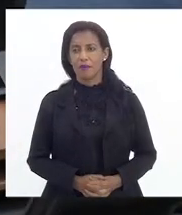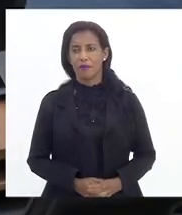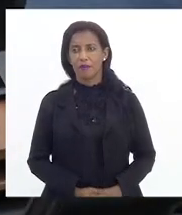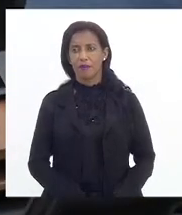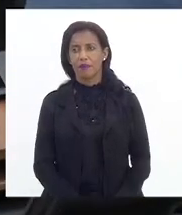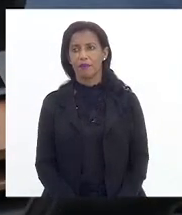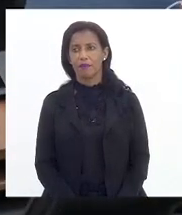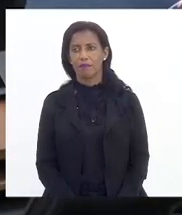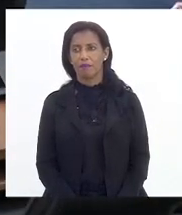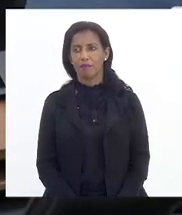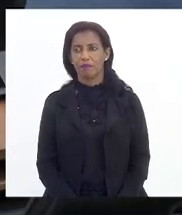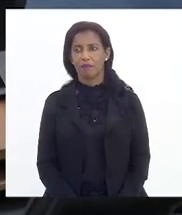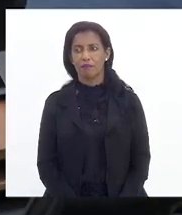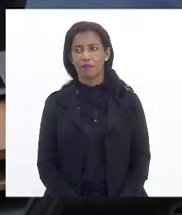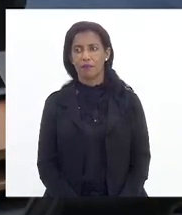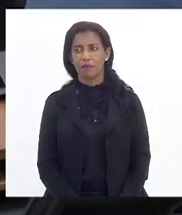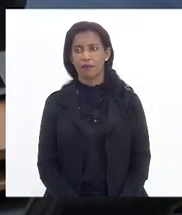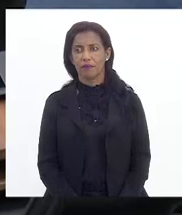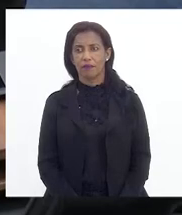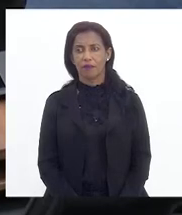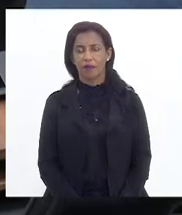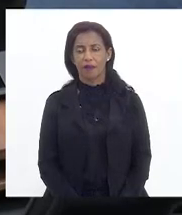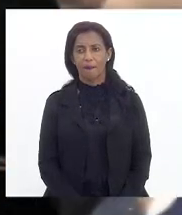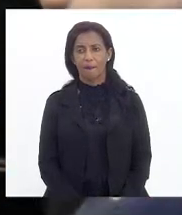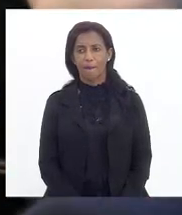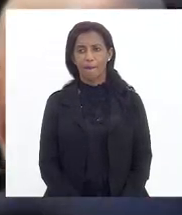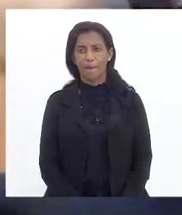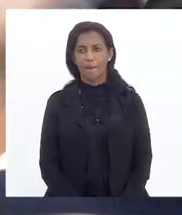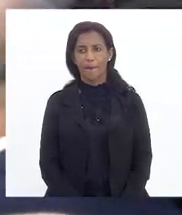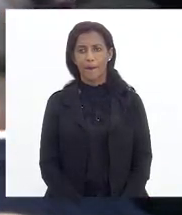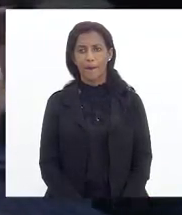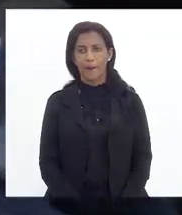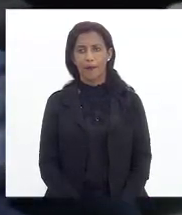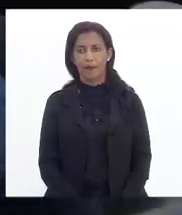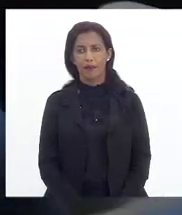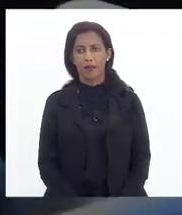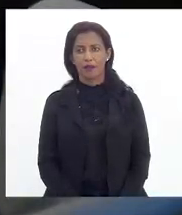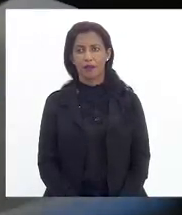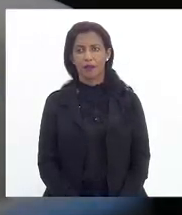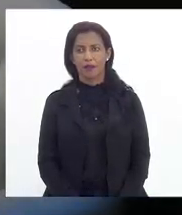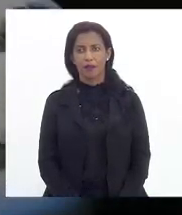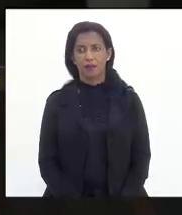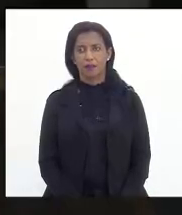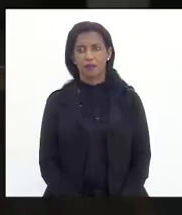E aí e a Bruna vou chamar a Bruna a